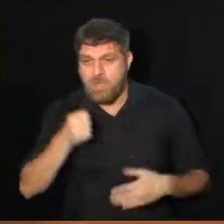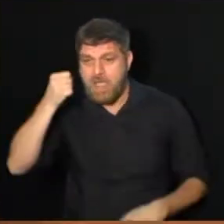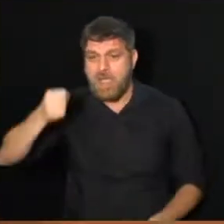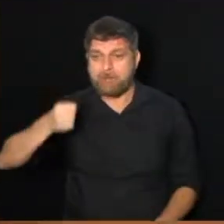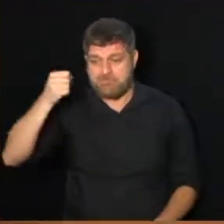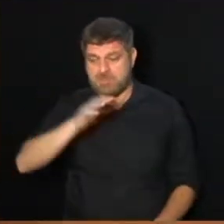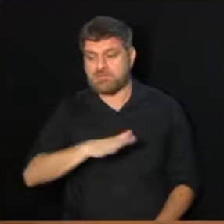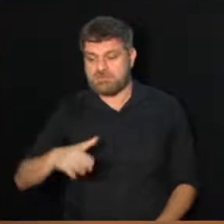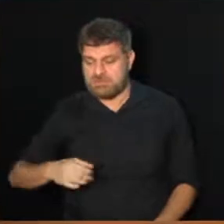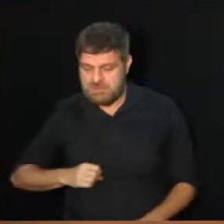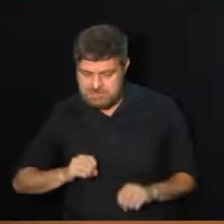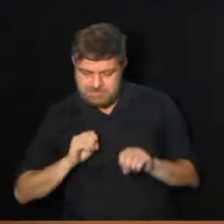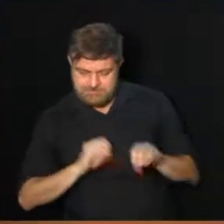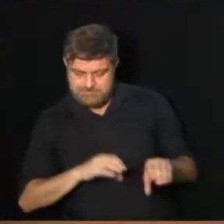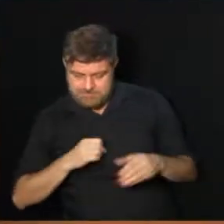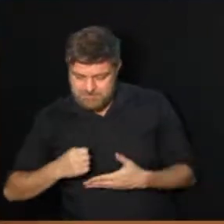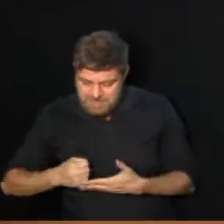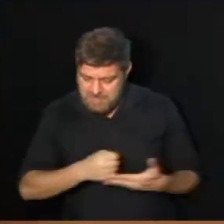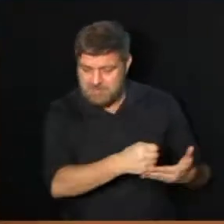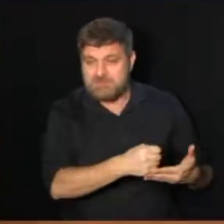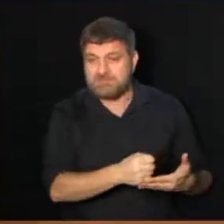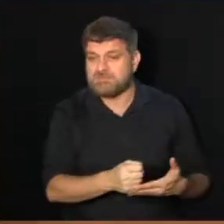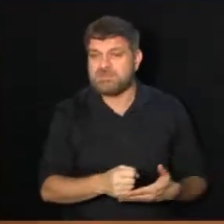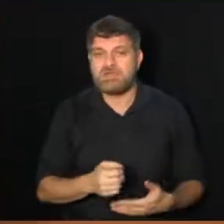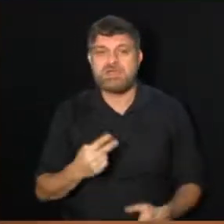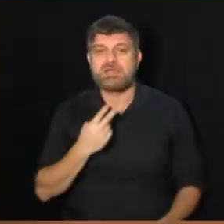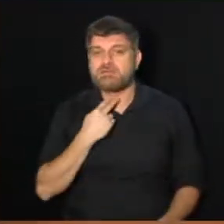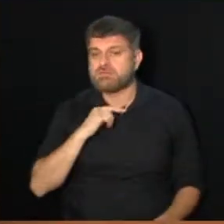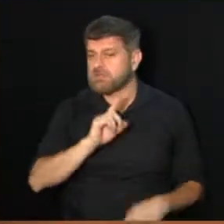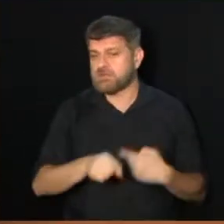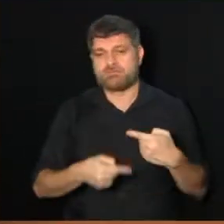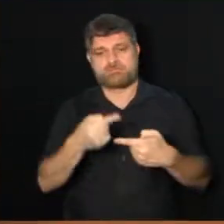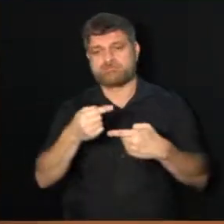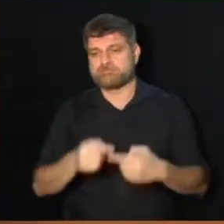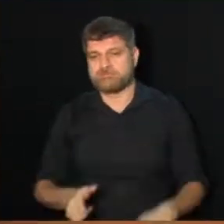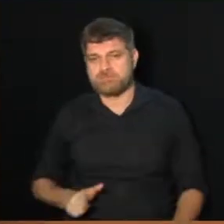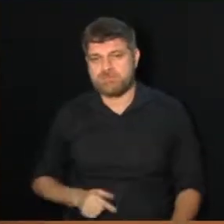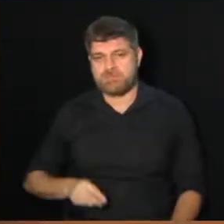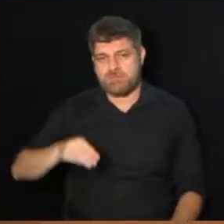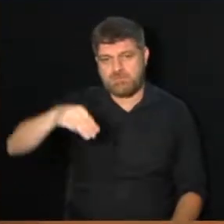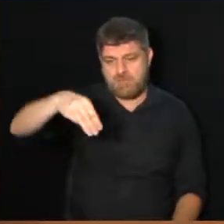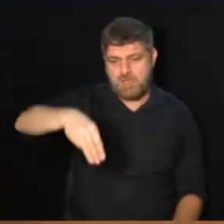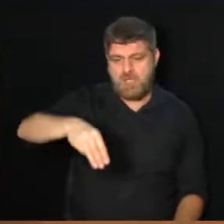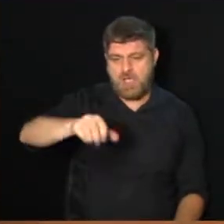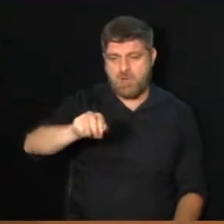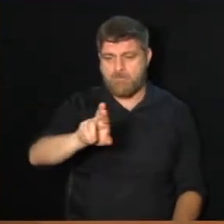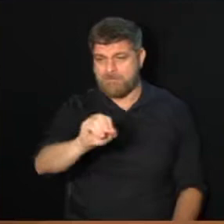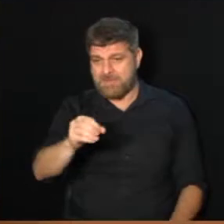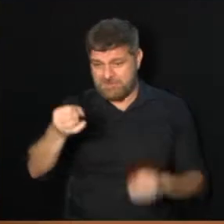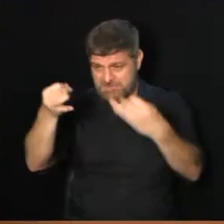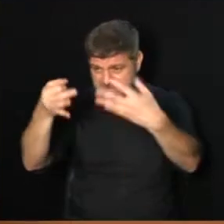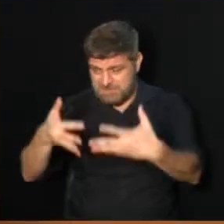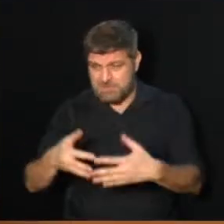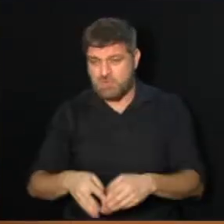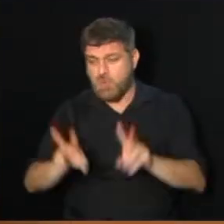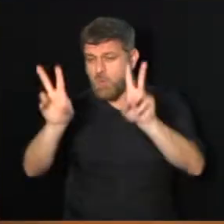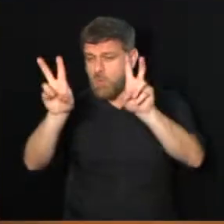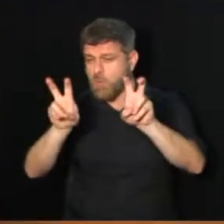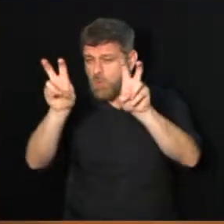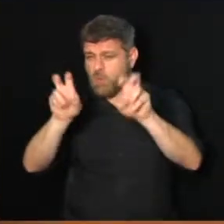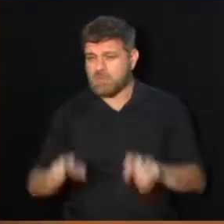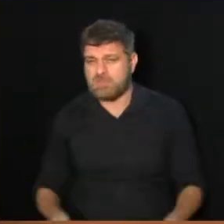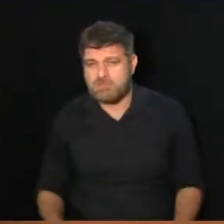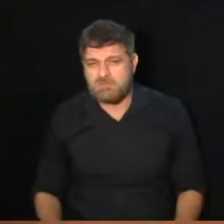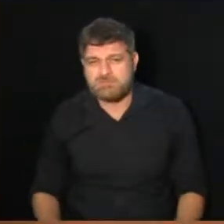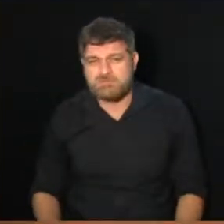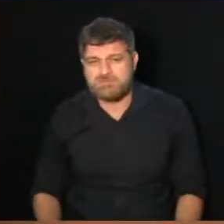por exemplo, nós não vamos alcançar o que é necessário. O Mário falou aqui agora, com relação a esse